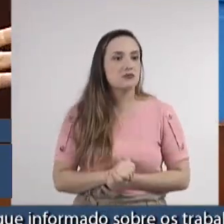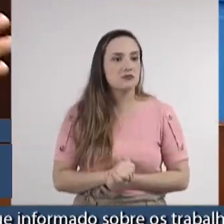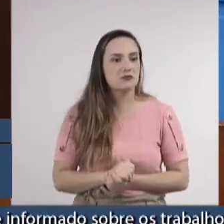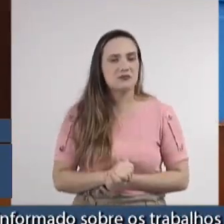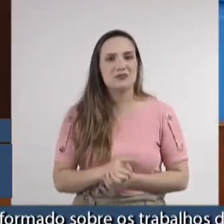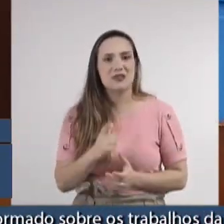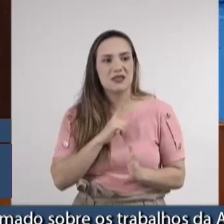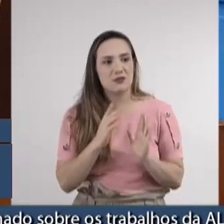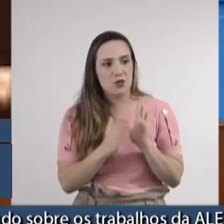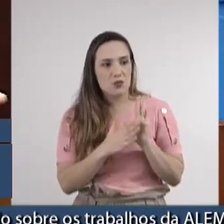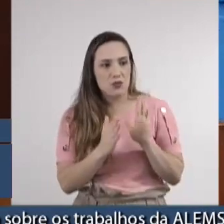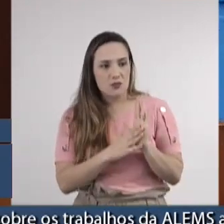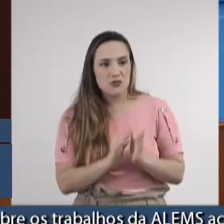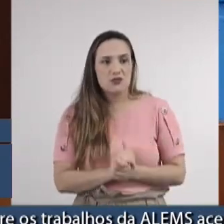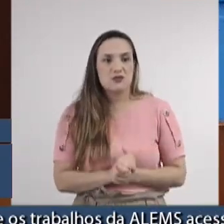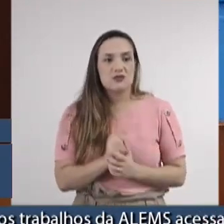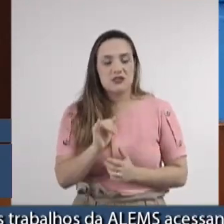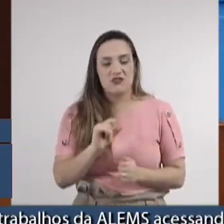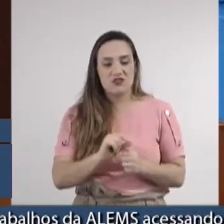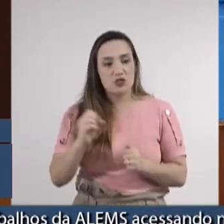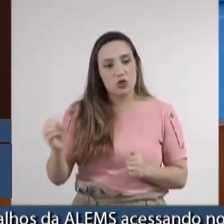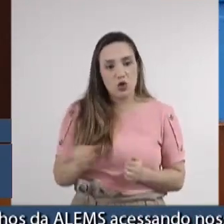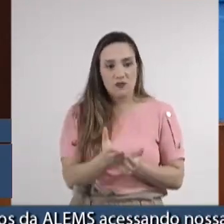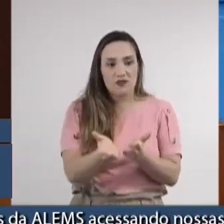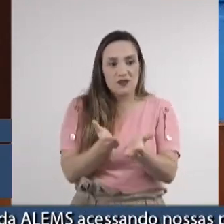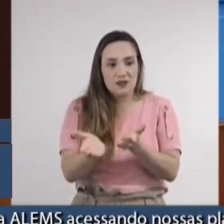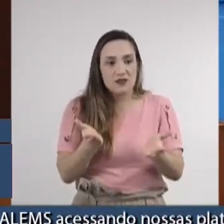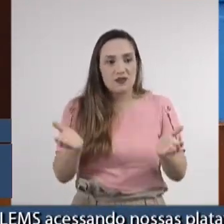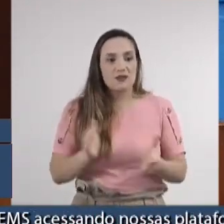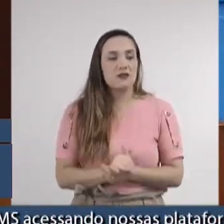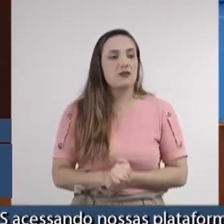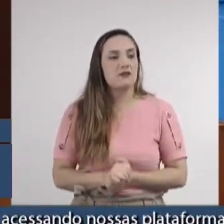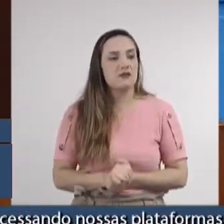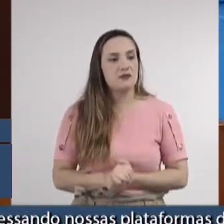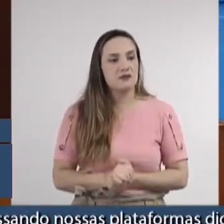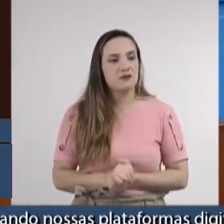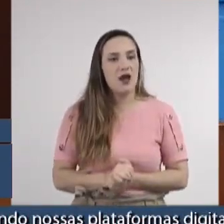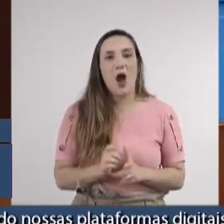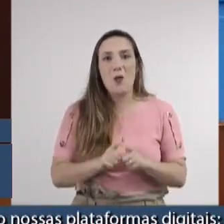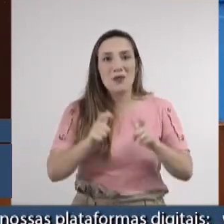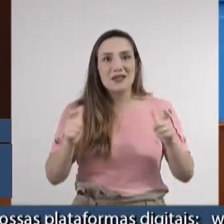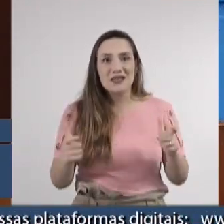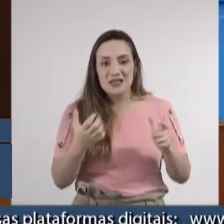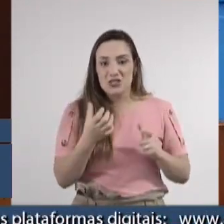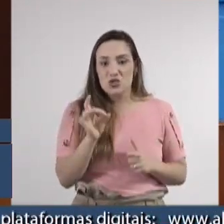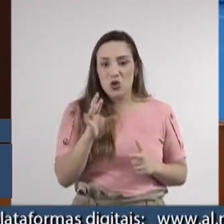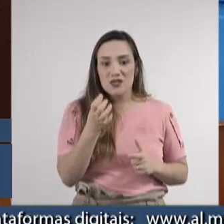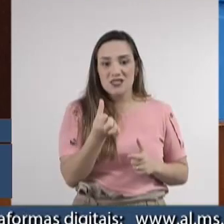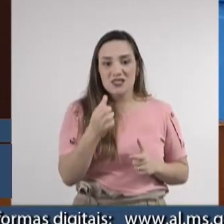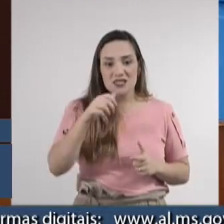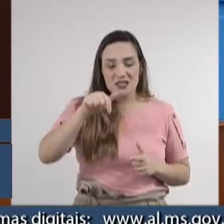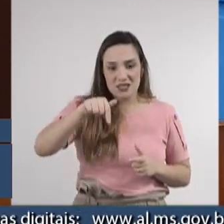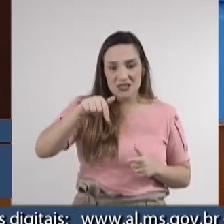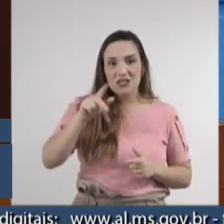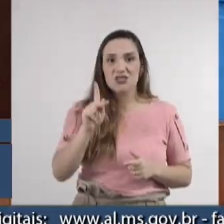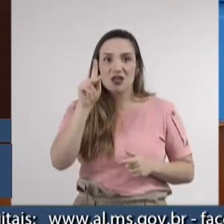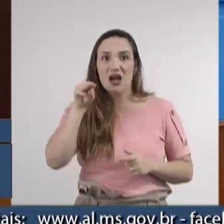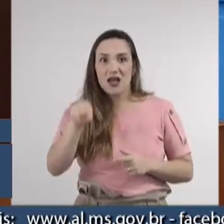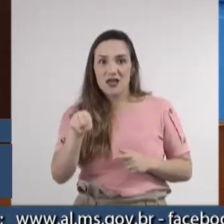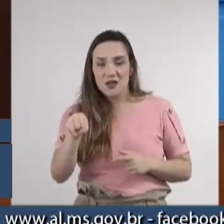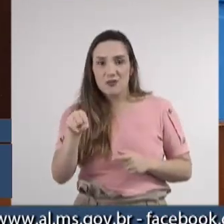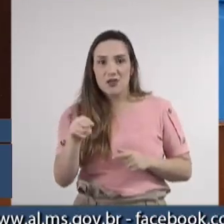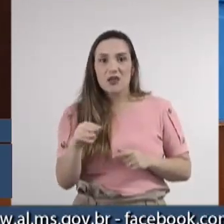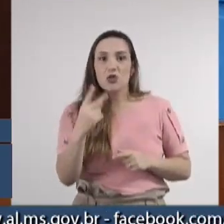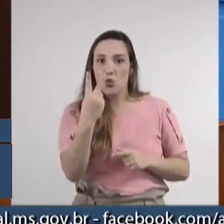a previsão, nessa relicitação, de aumentar 67 quilômetros de